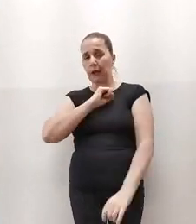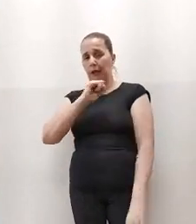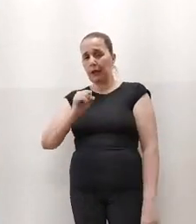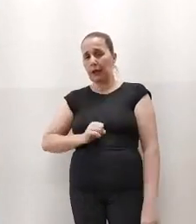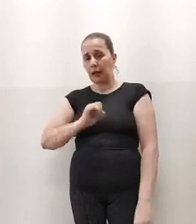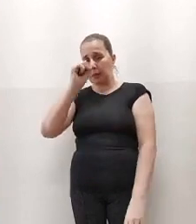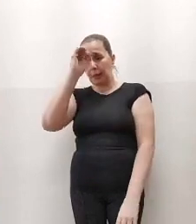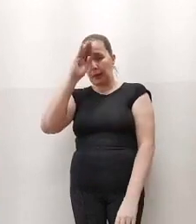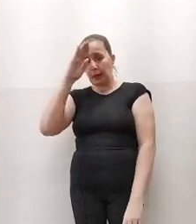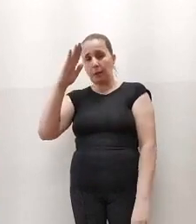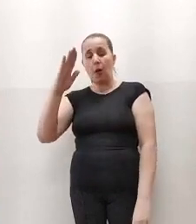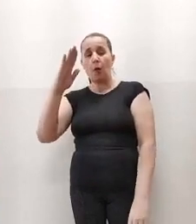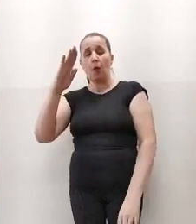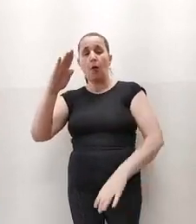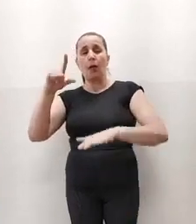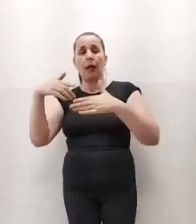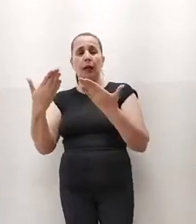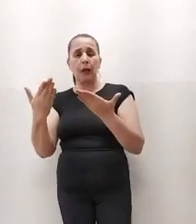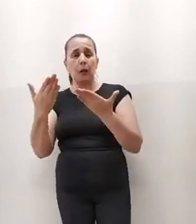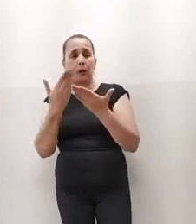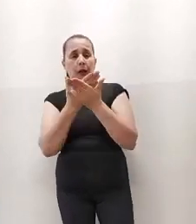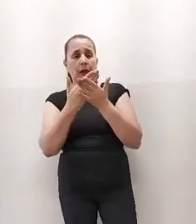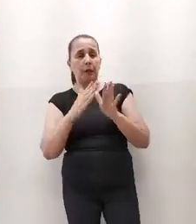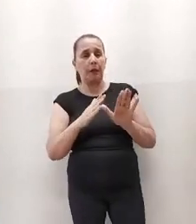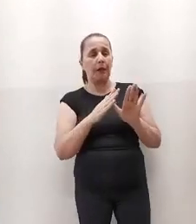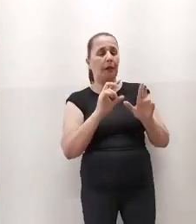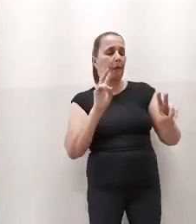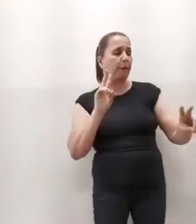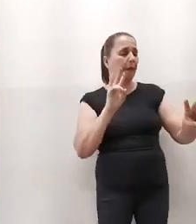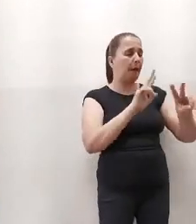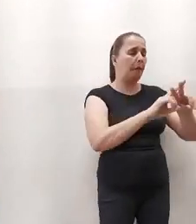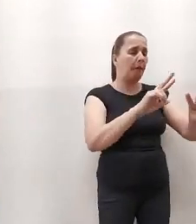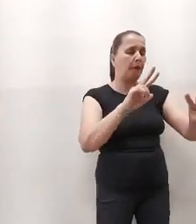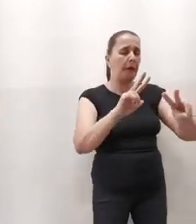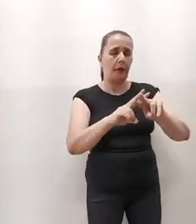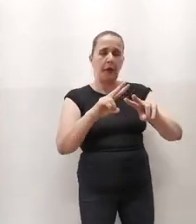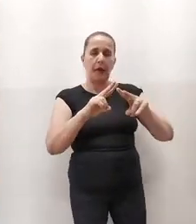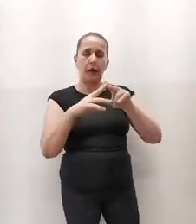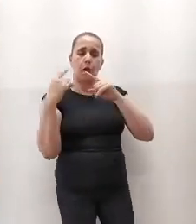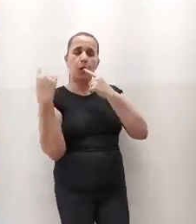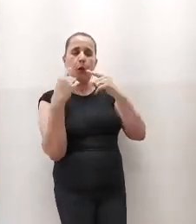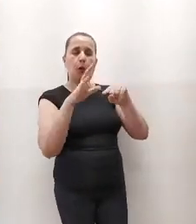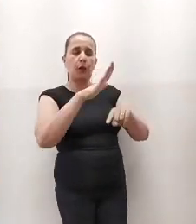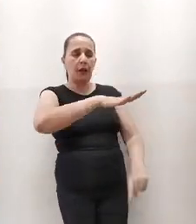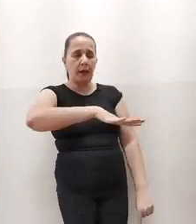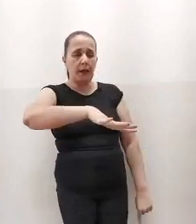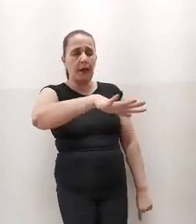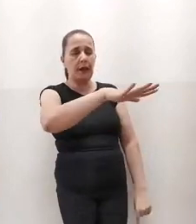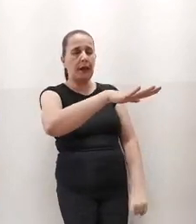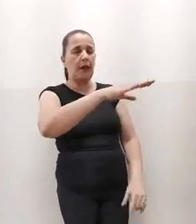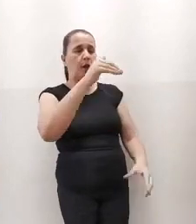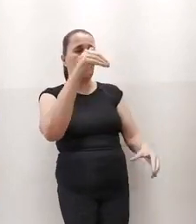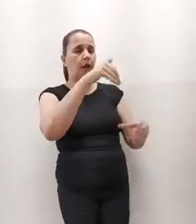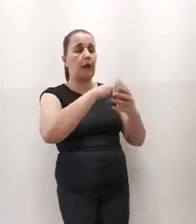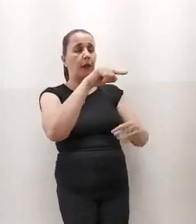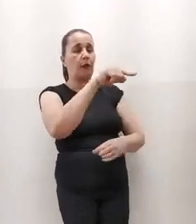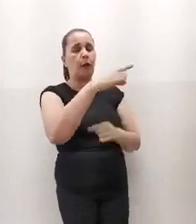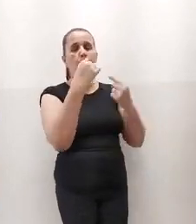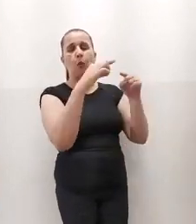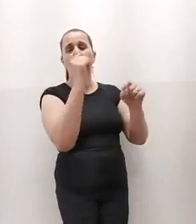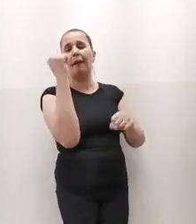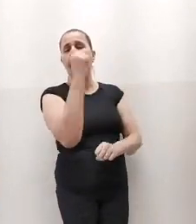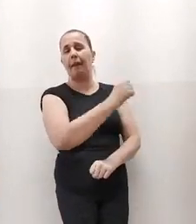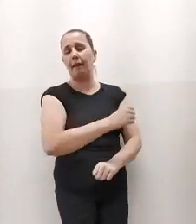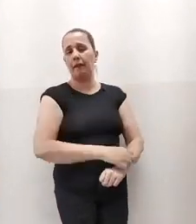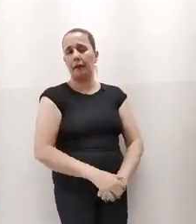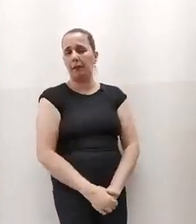dos principais sacerdotes, encerrei muitos dos santos nas prisões e contra esses dava o meu voto quando matavam. Olha